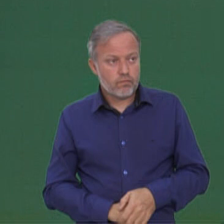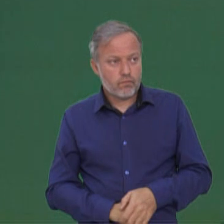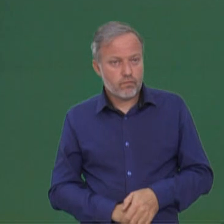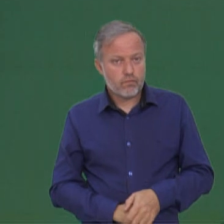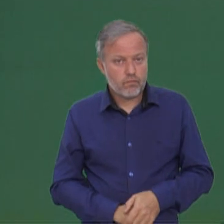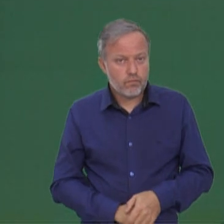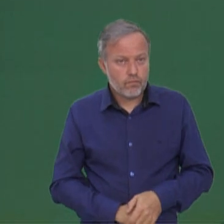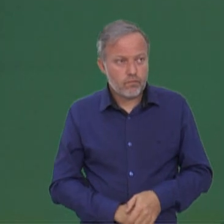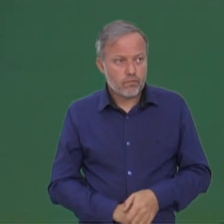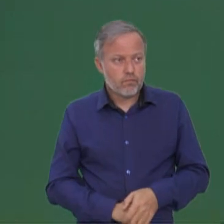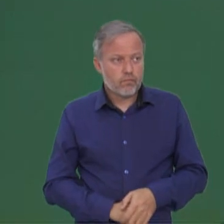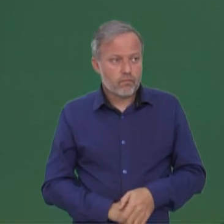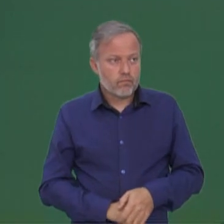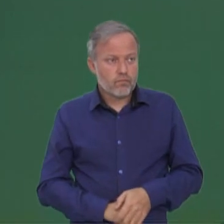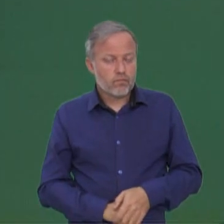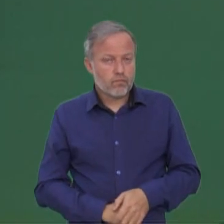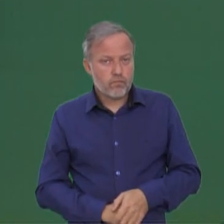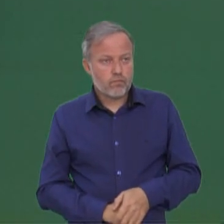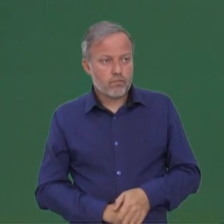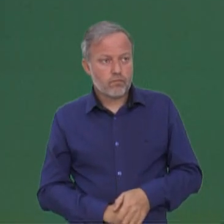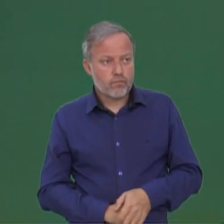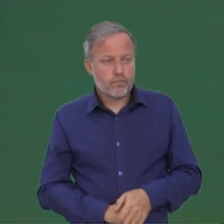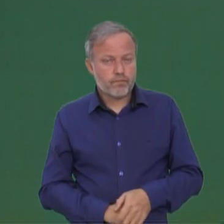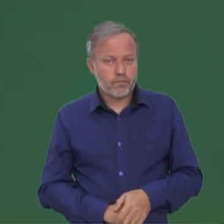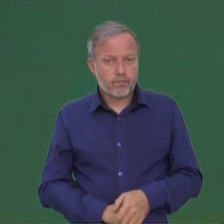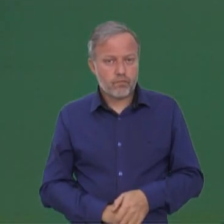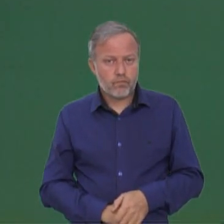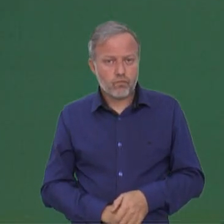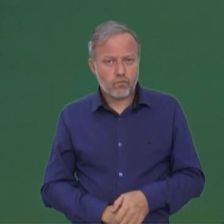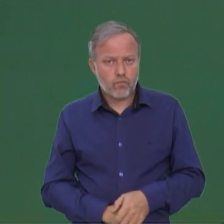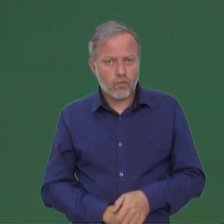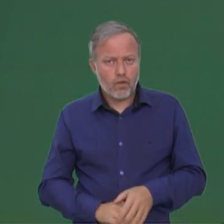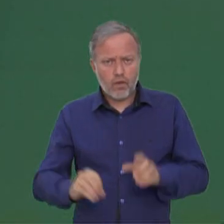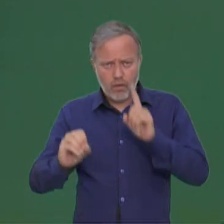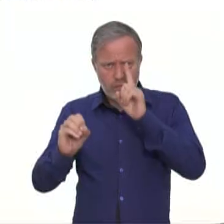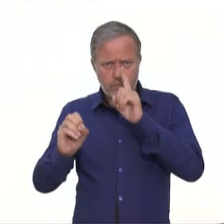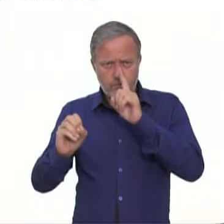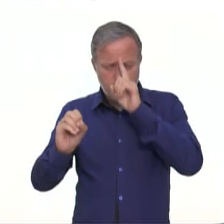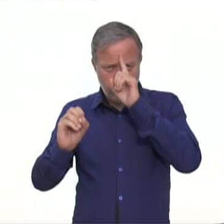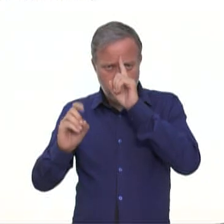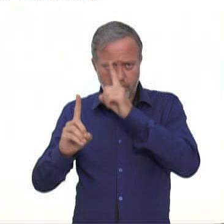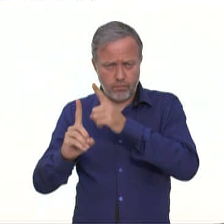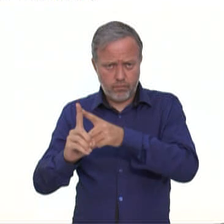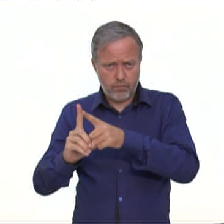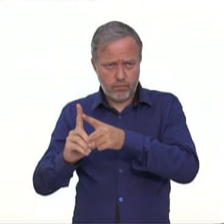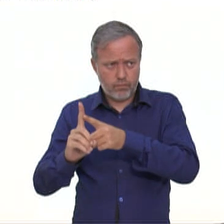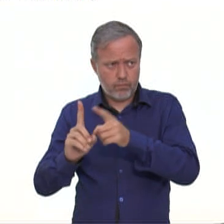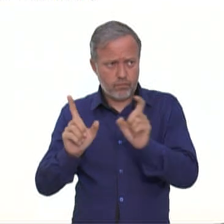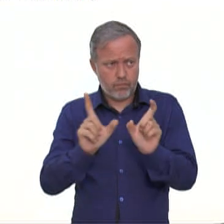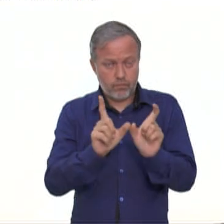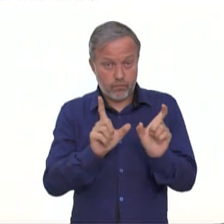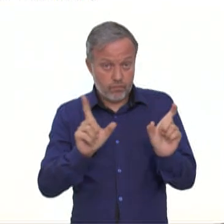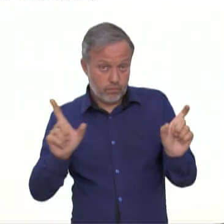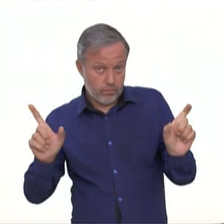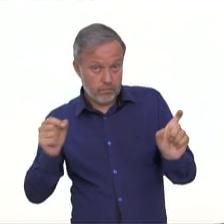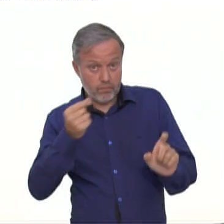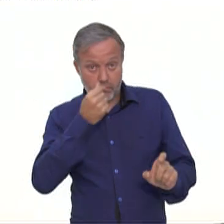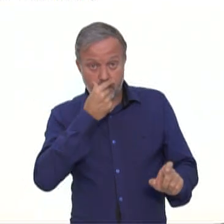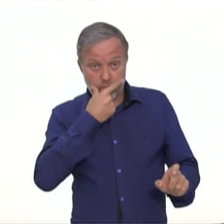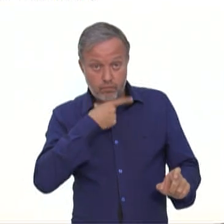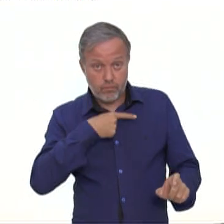Então, é aquela que exerce a função de objeto direto. A primeira oração, Machado de Assis, aos 17